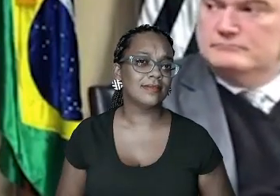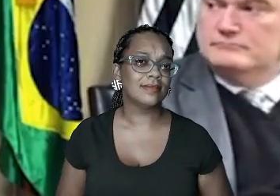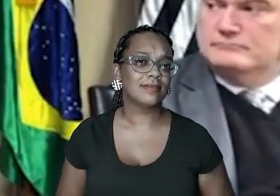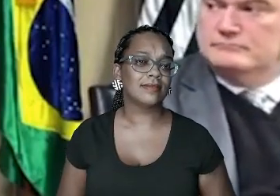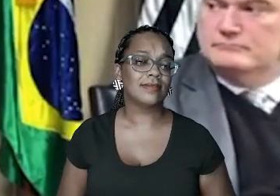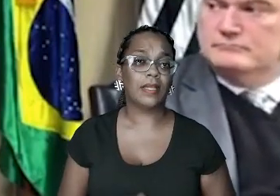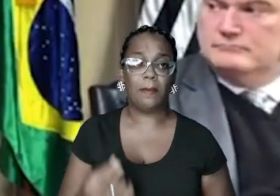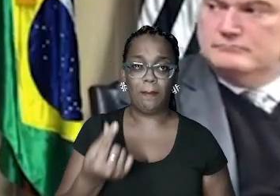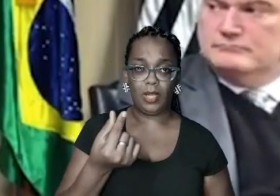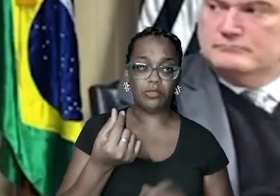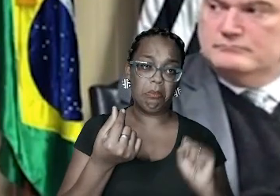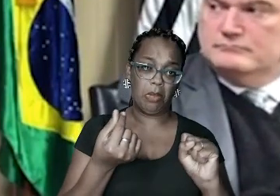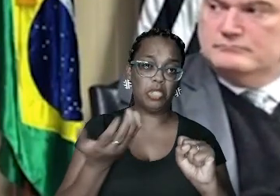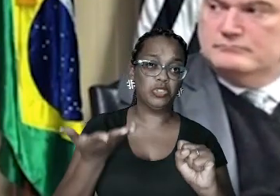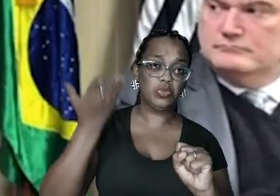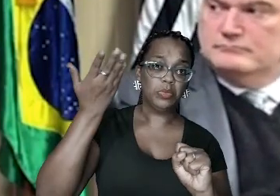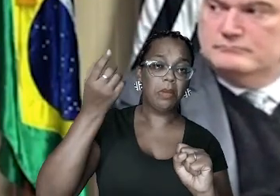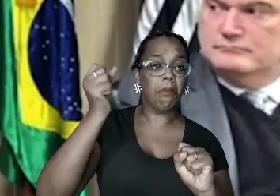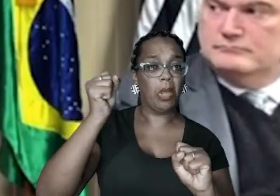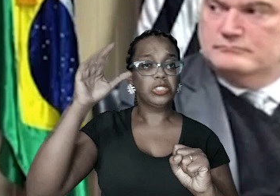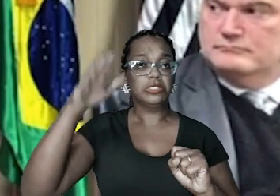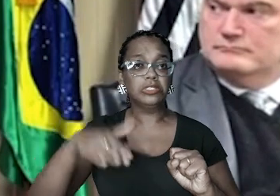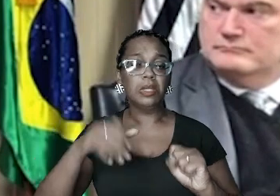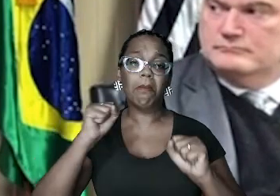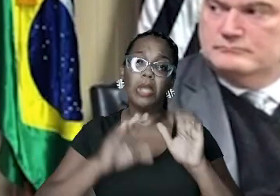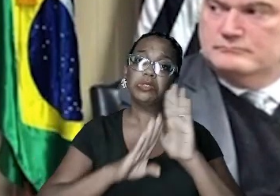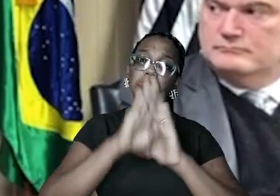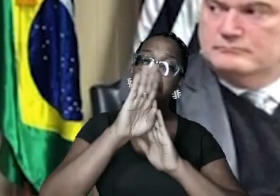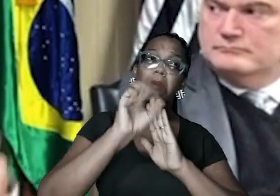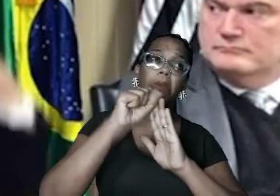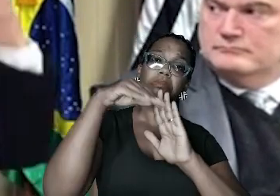garantia de que você vai ganhar quando você entra